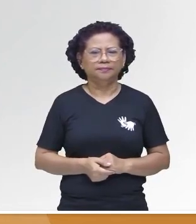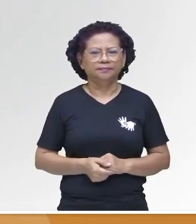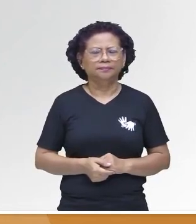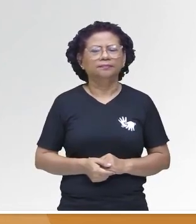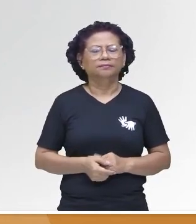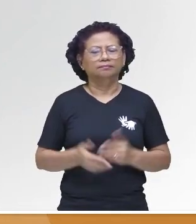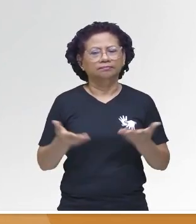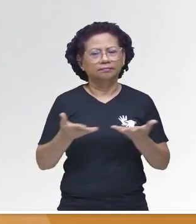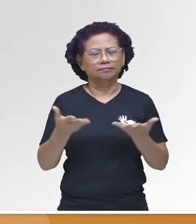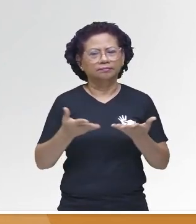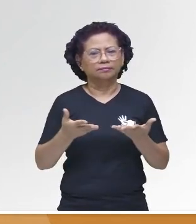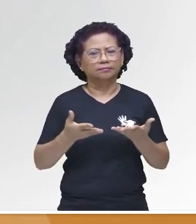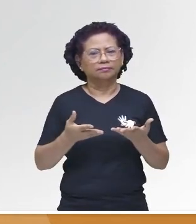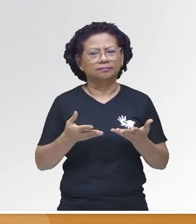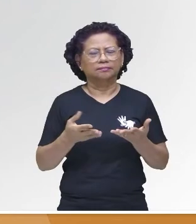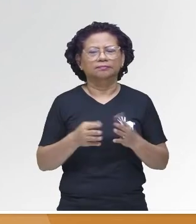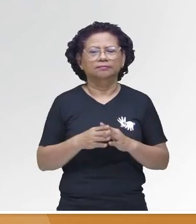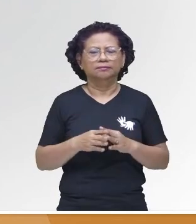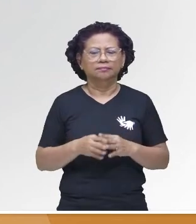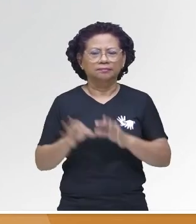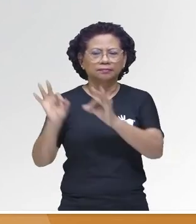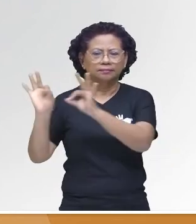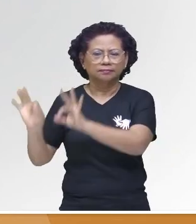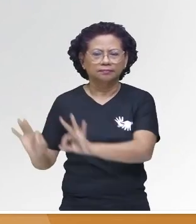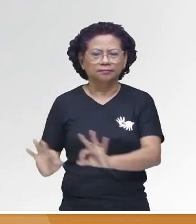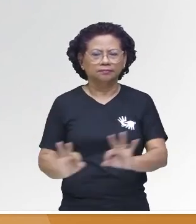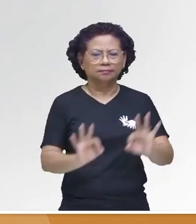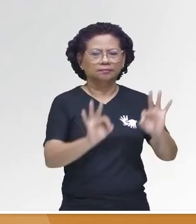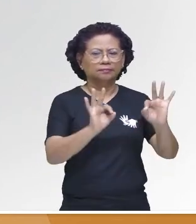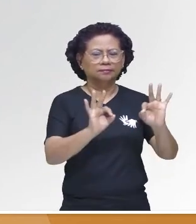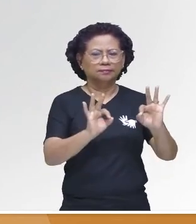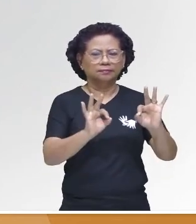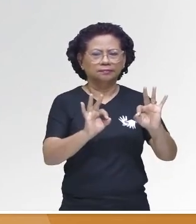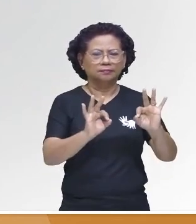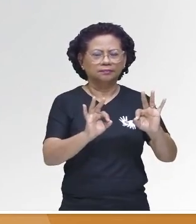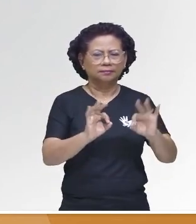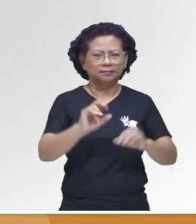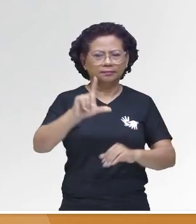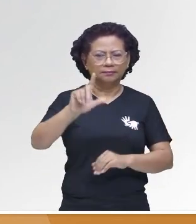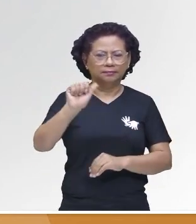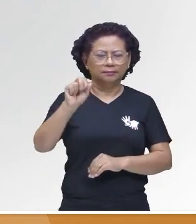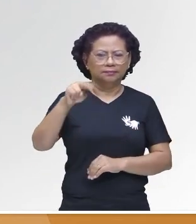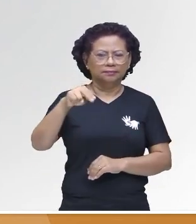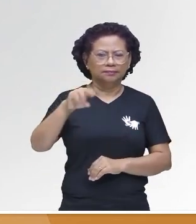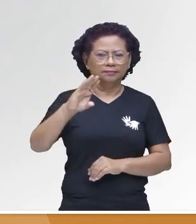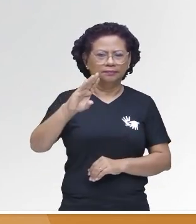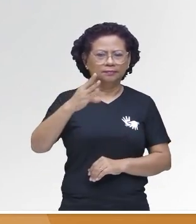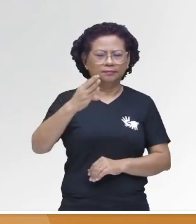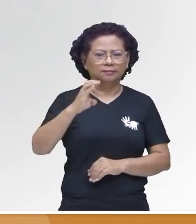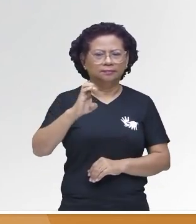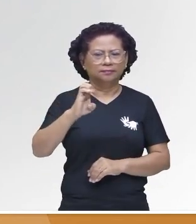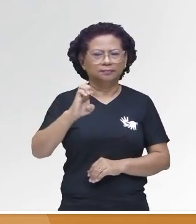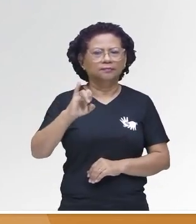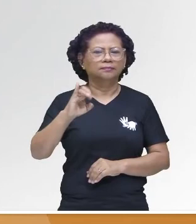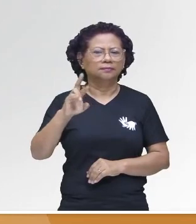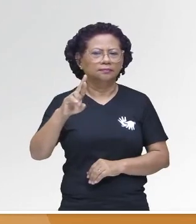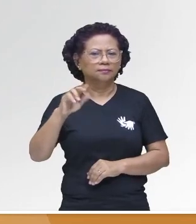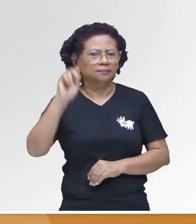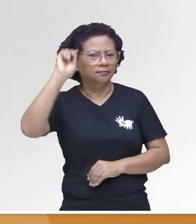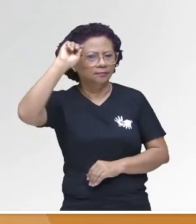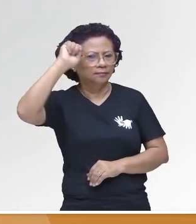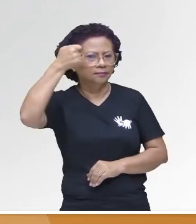Observem aqui aquilo que eu estava falando para os senhores. Lanceiro negro da Revolução Farroupilha, um